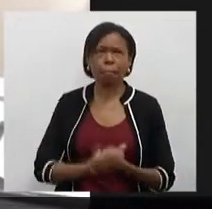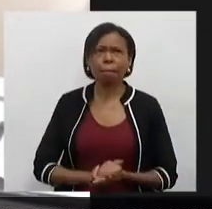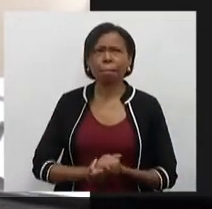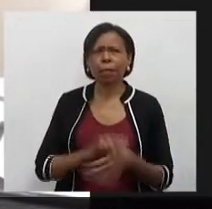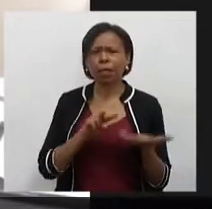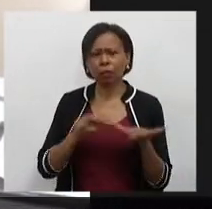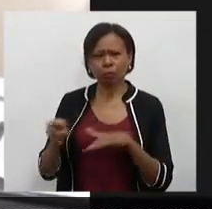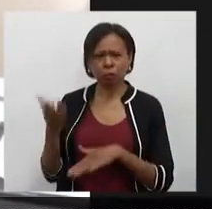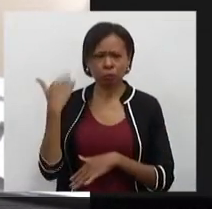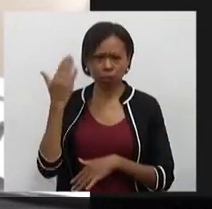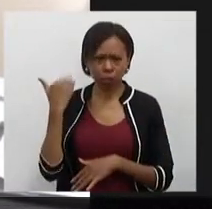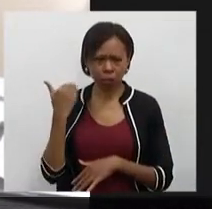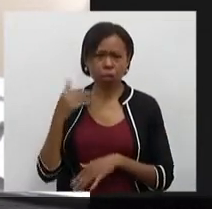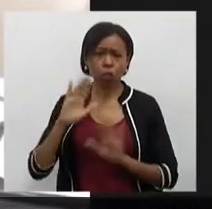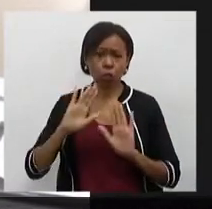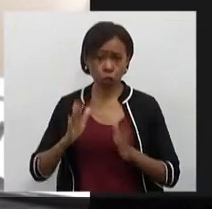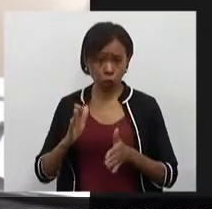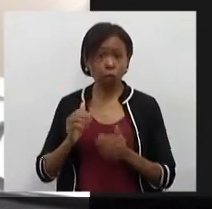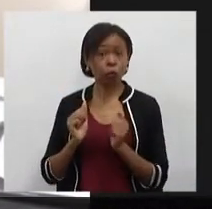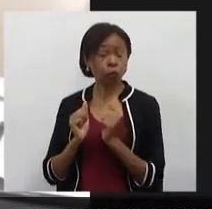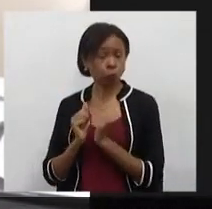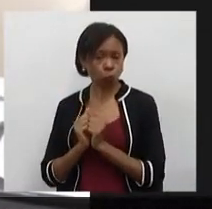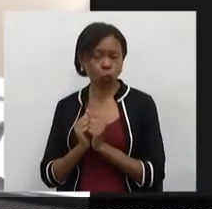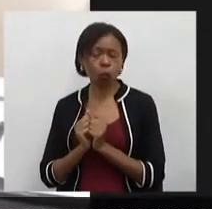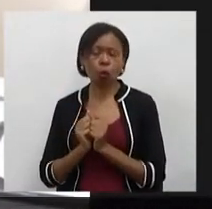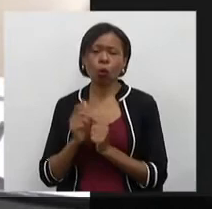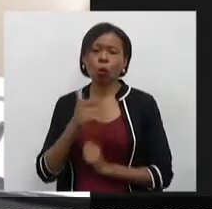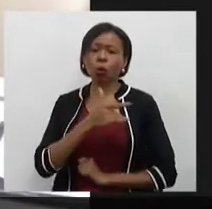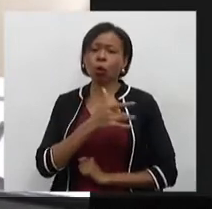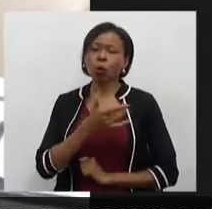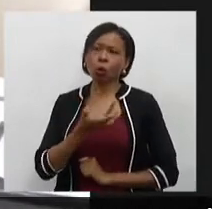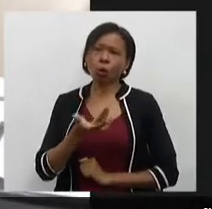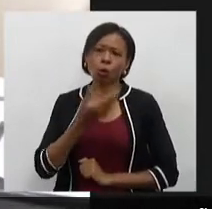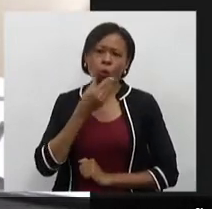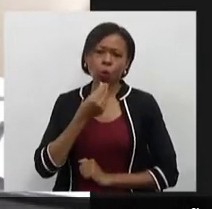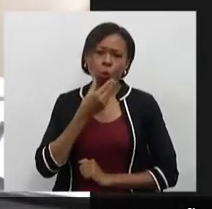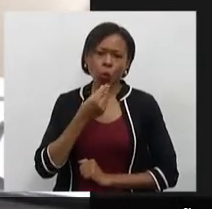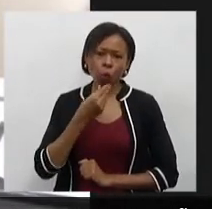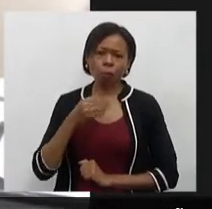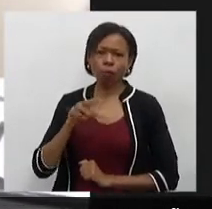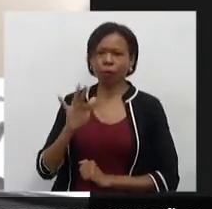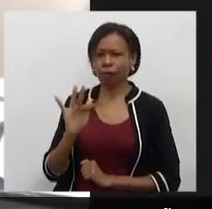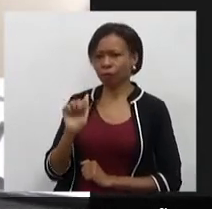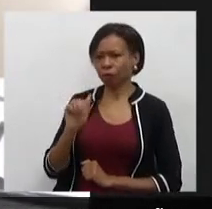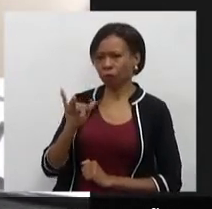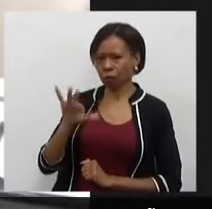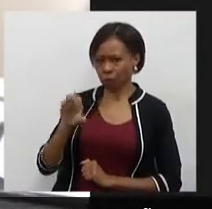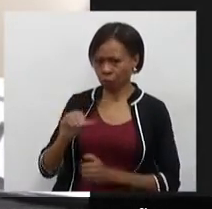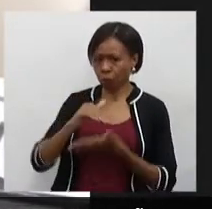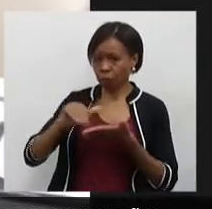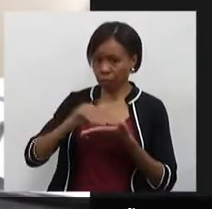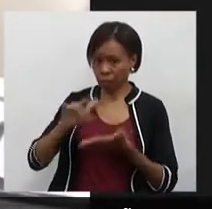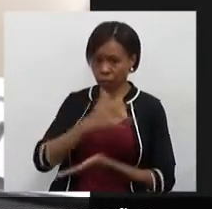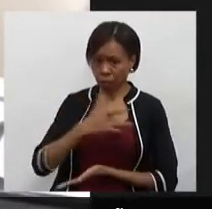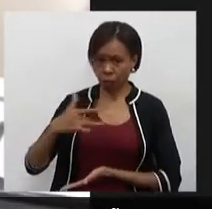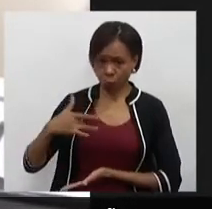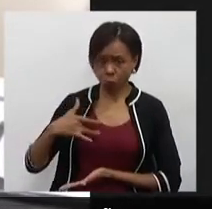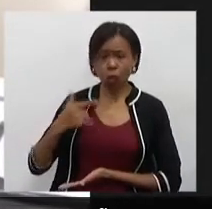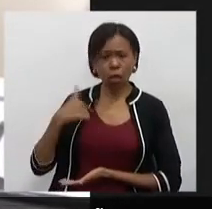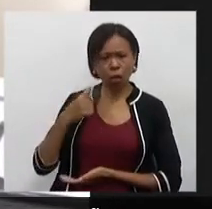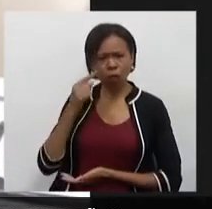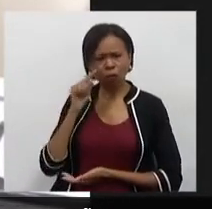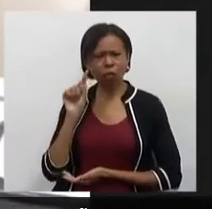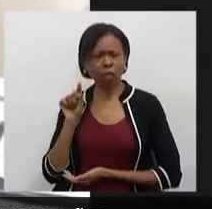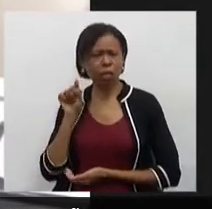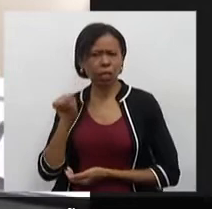tivemos também com o secretário de Saúde, o senhor Fábio Bacheretti. Eu estive lá acompanhado de uma grande defensora dessa causa, que é a doutora